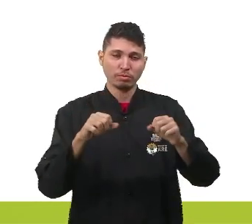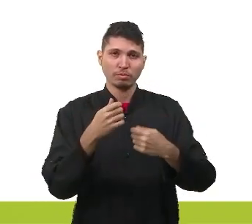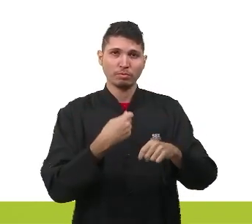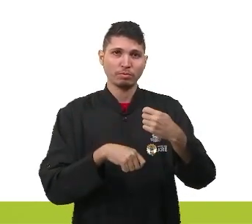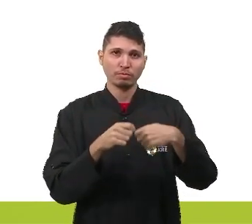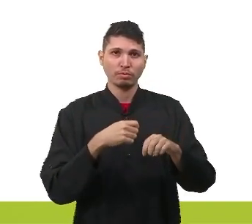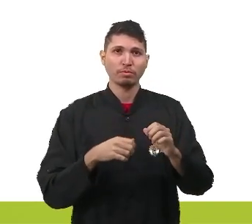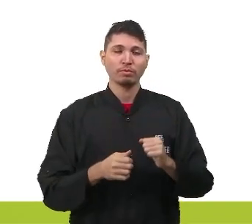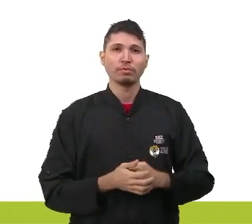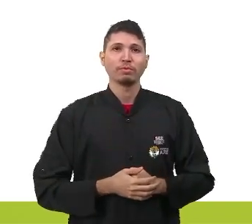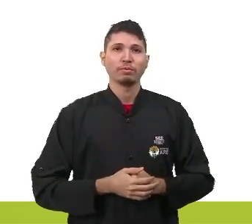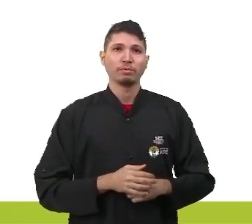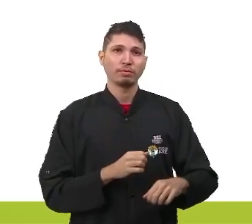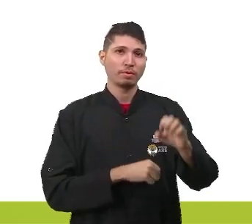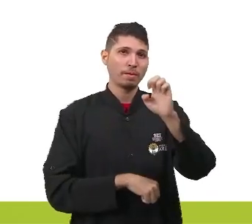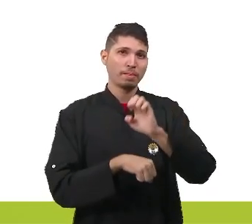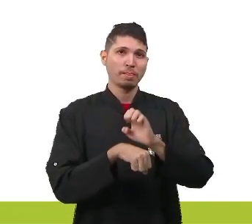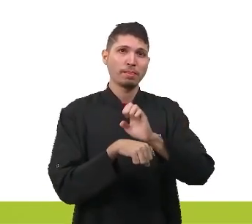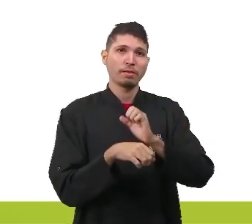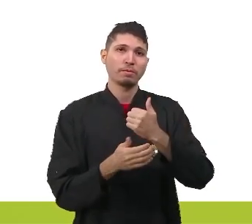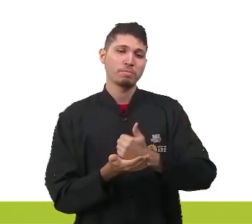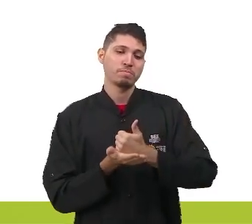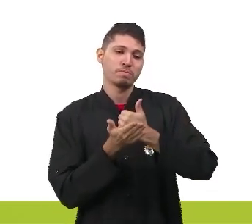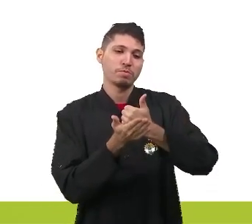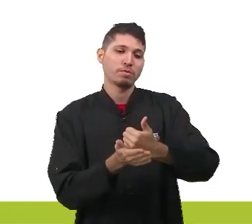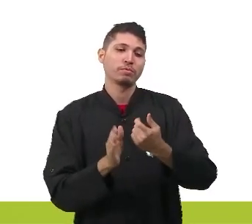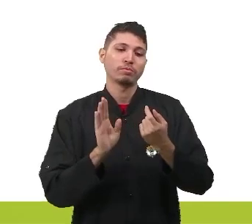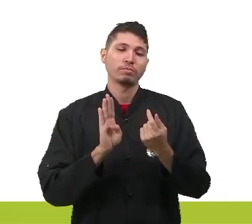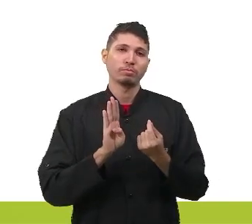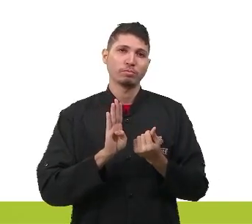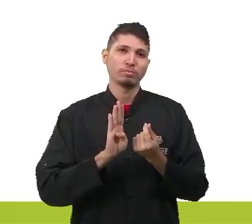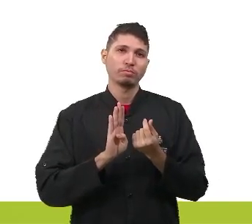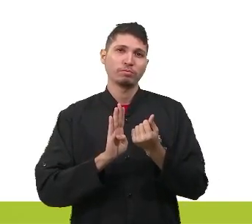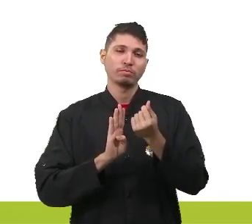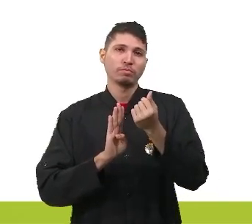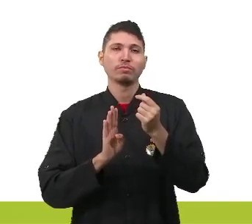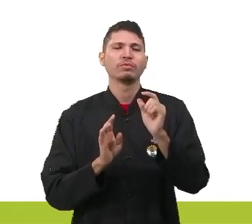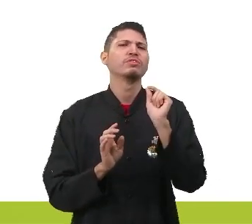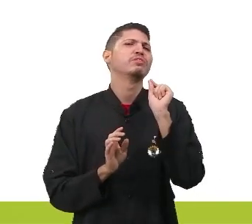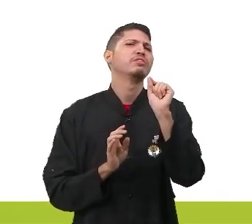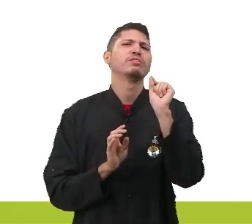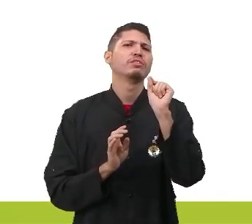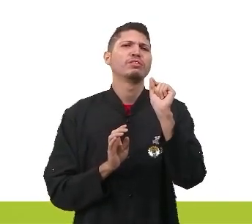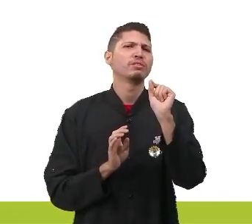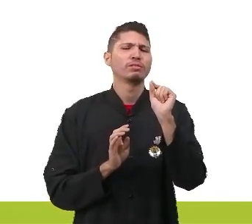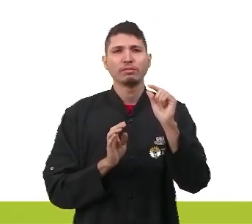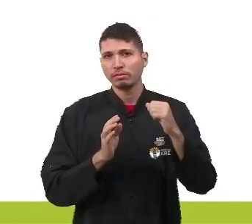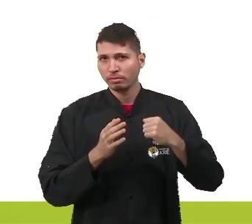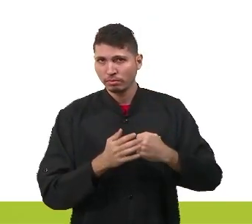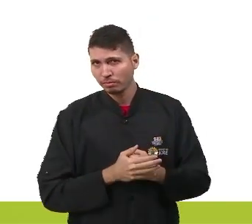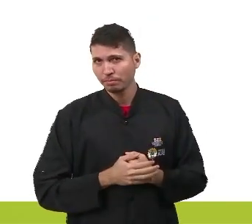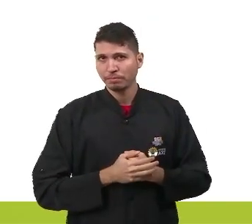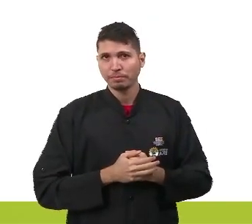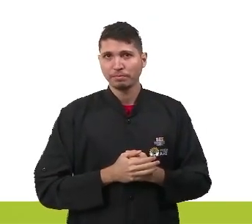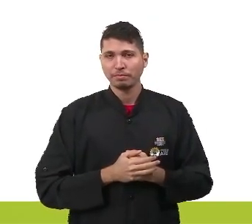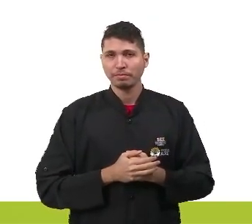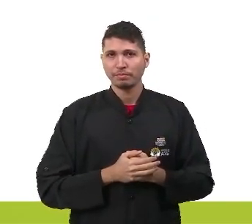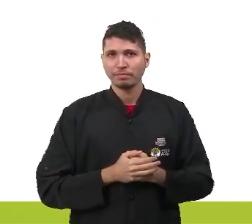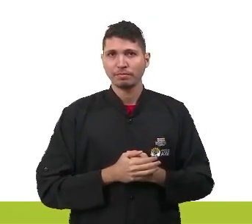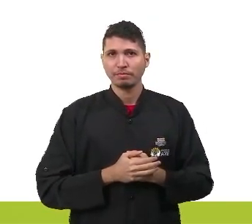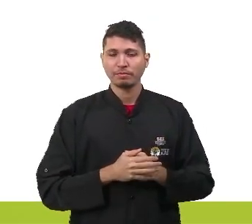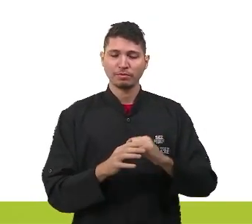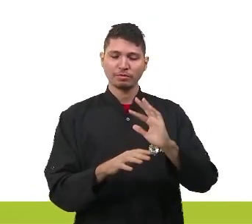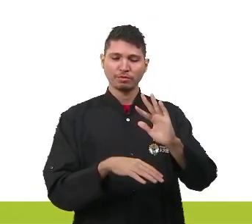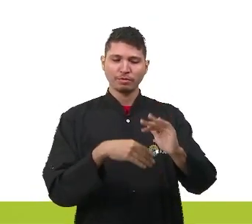esse Estado ele tem que apoiar a burguesia. Quem era a burguesia? A burguesia era uma classe econômica crescente